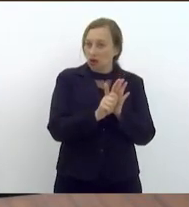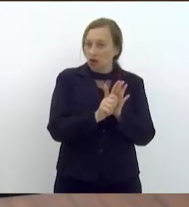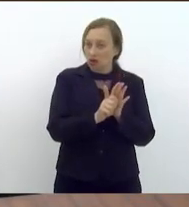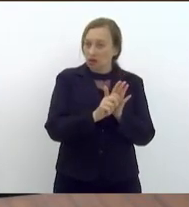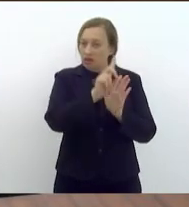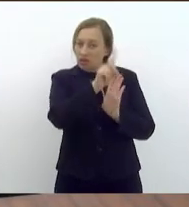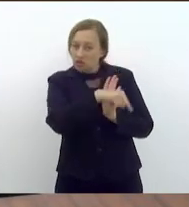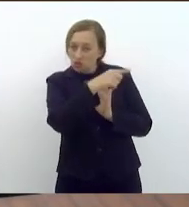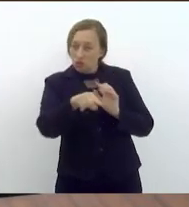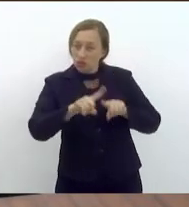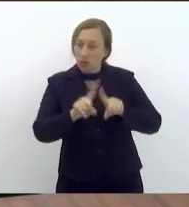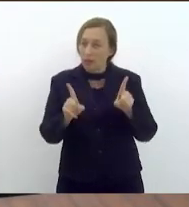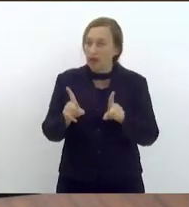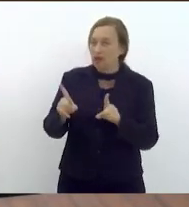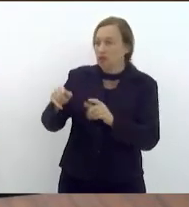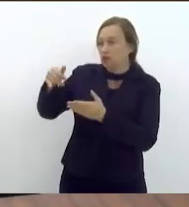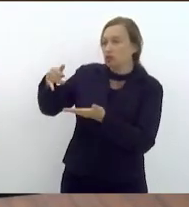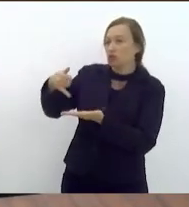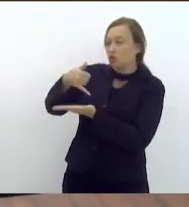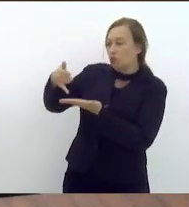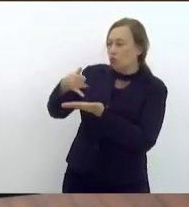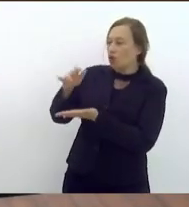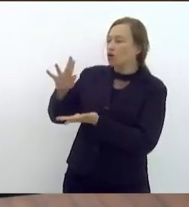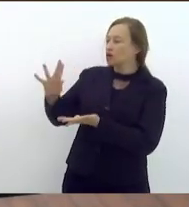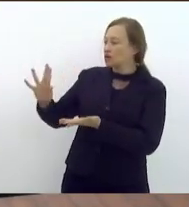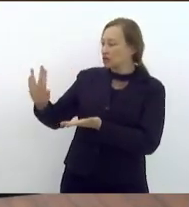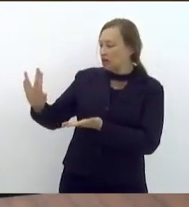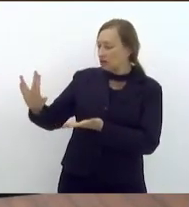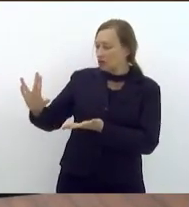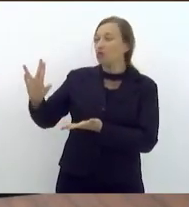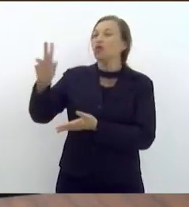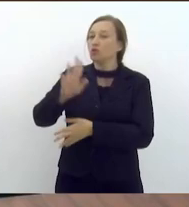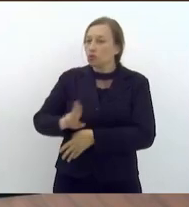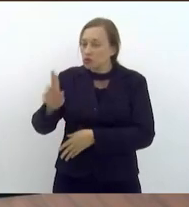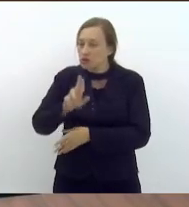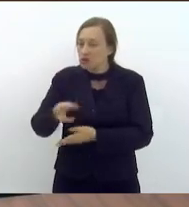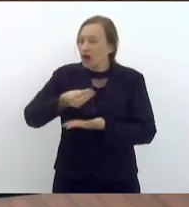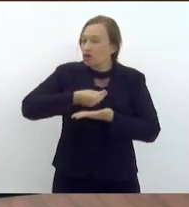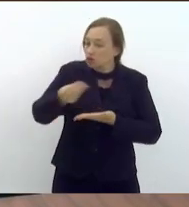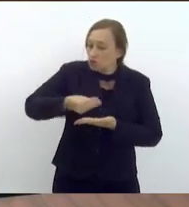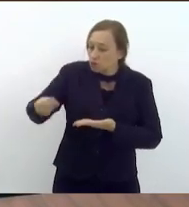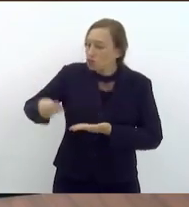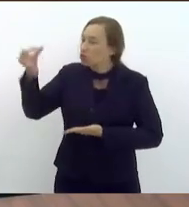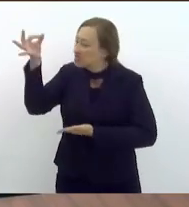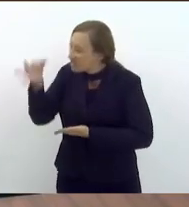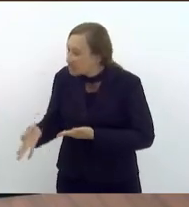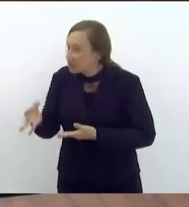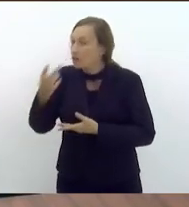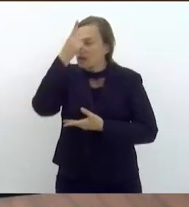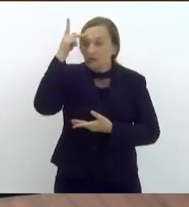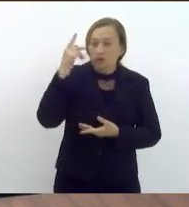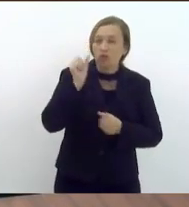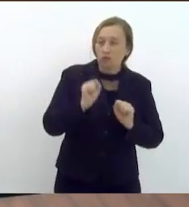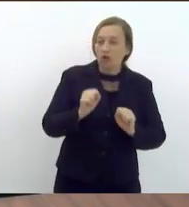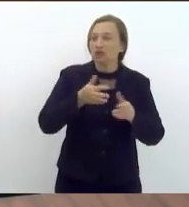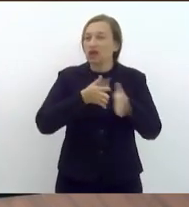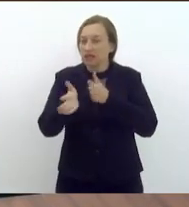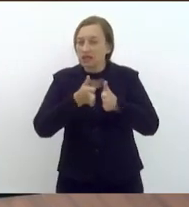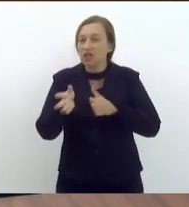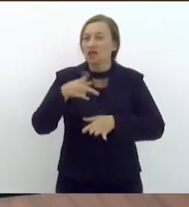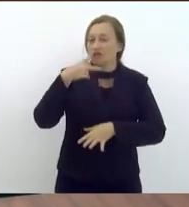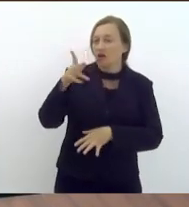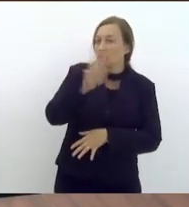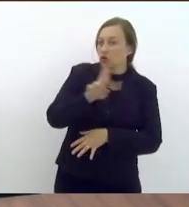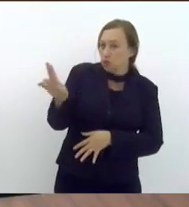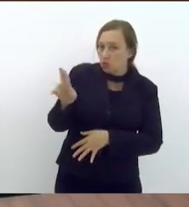mais excluída mas que o medicamento seja de forma profeta seja distribuído de forma correta para que as pessoas possam ter acesso e falo